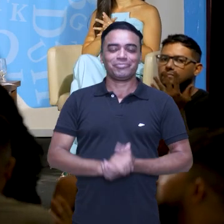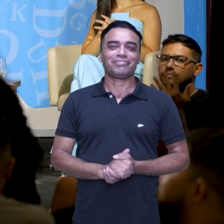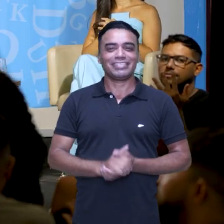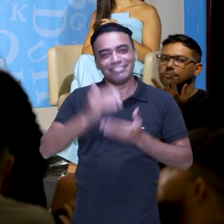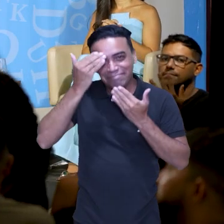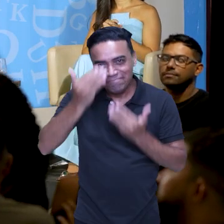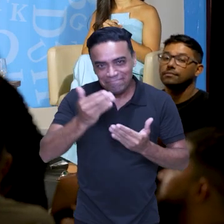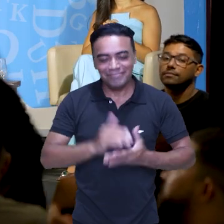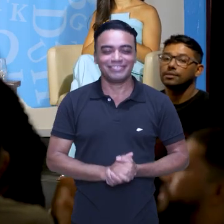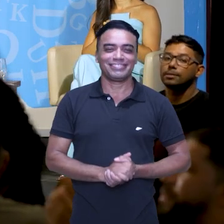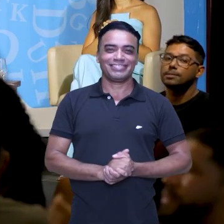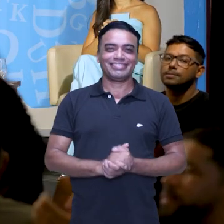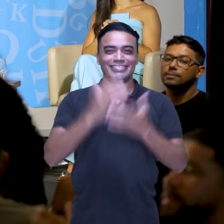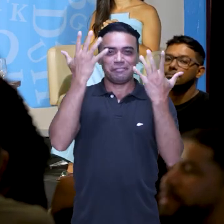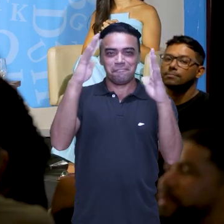Obrigada.